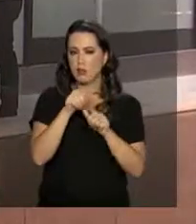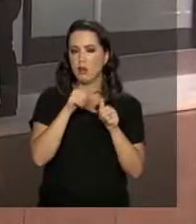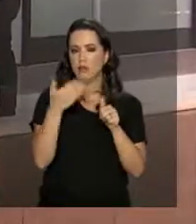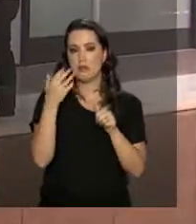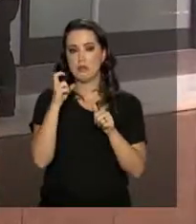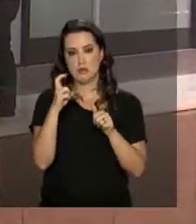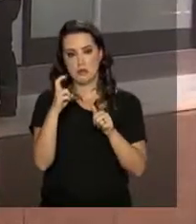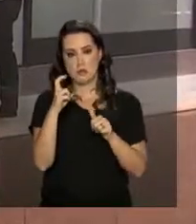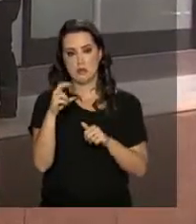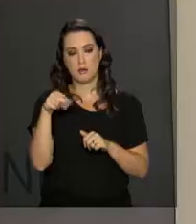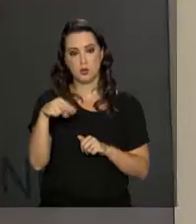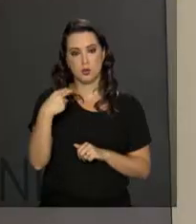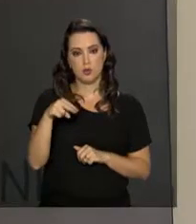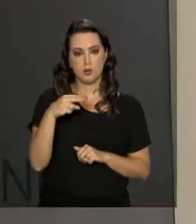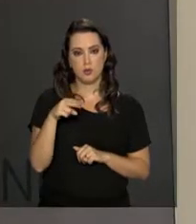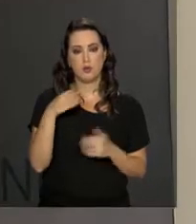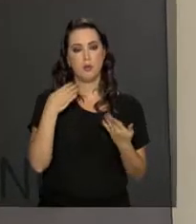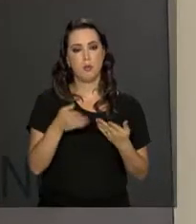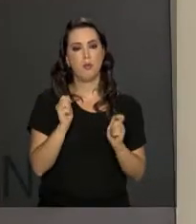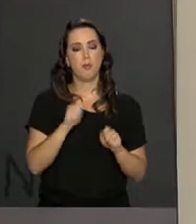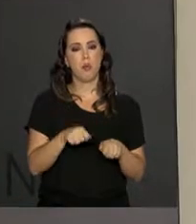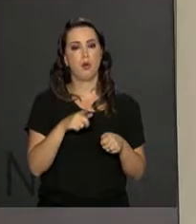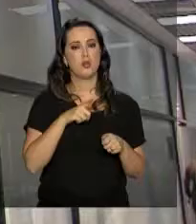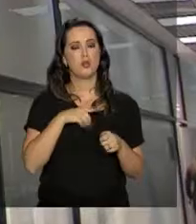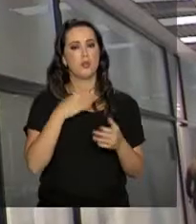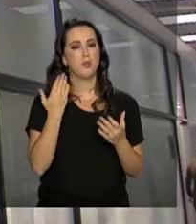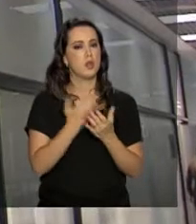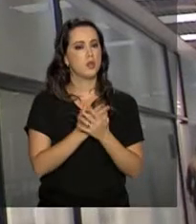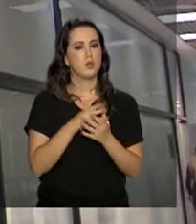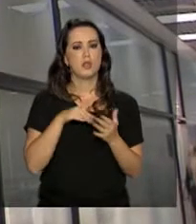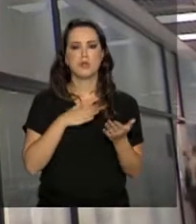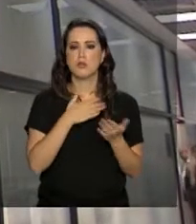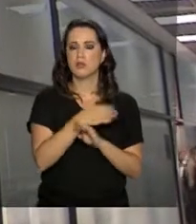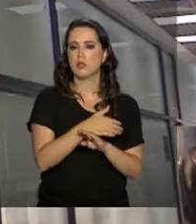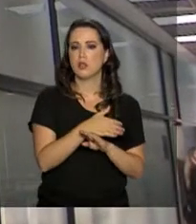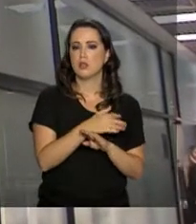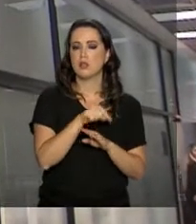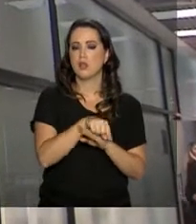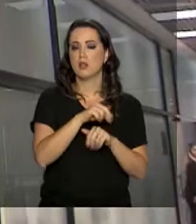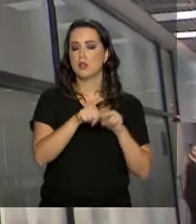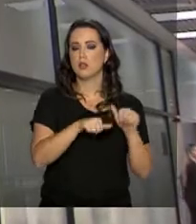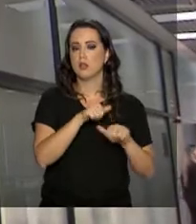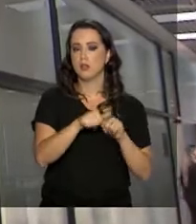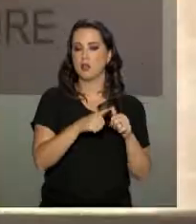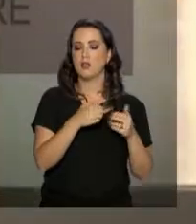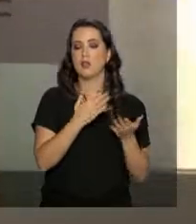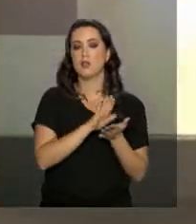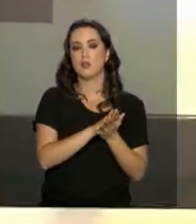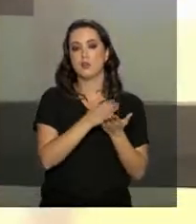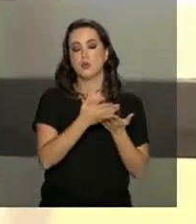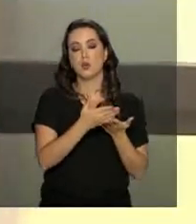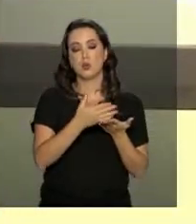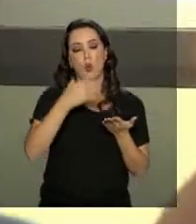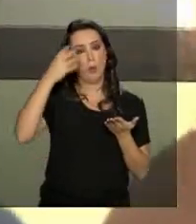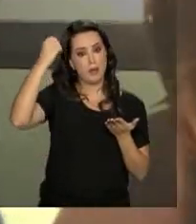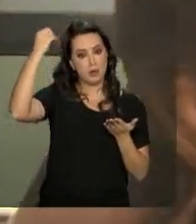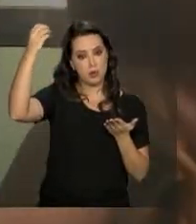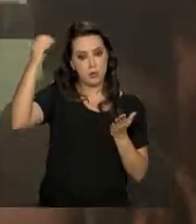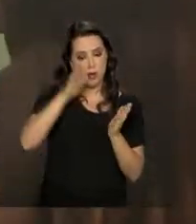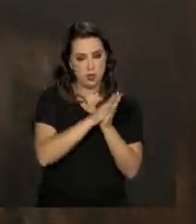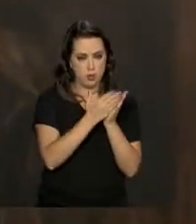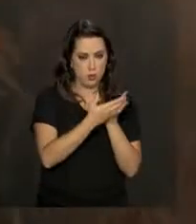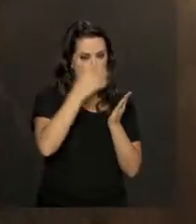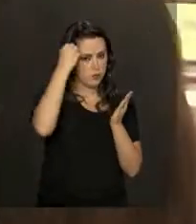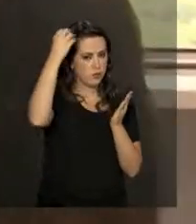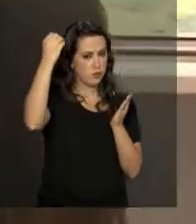dia 5 de novembro, podem ser feitos todos os processos de emissão e renovação de passaportes, além de serviços